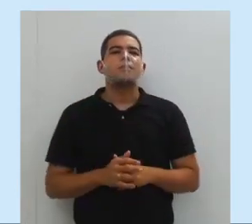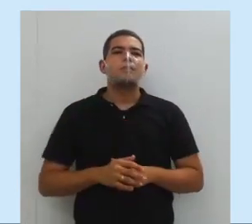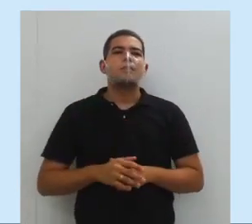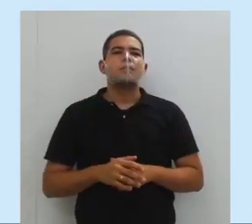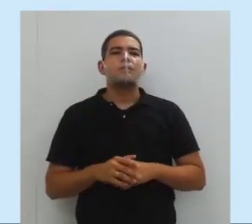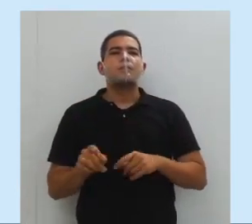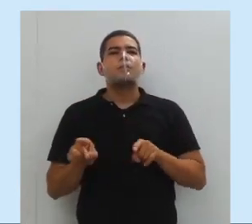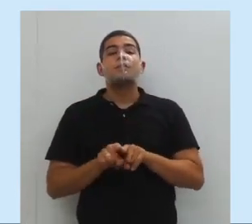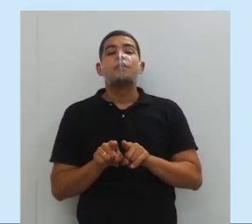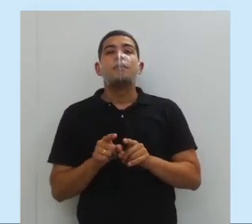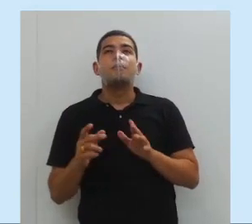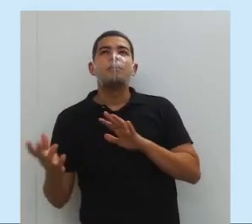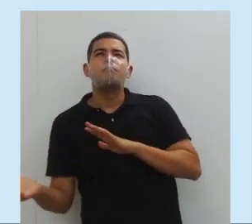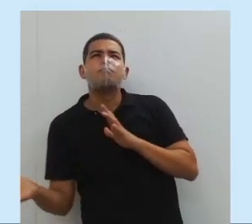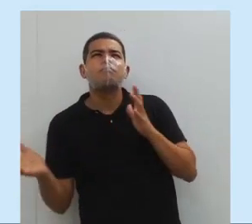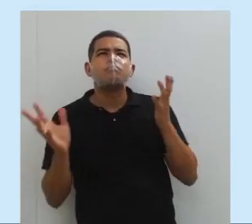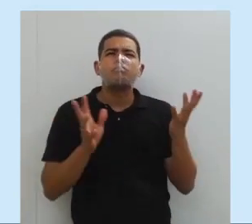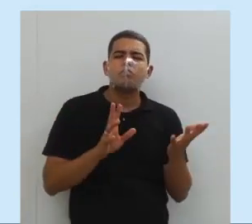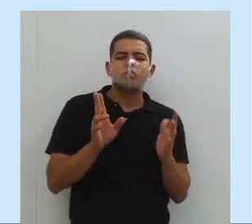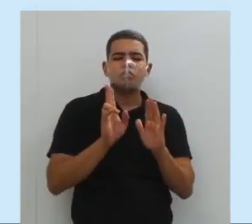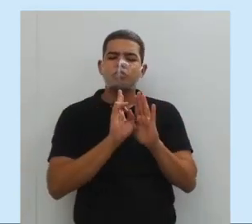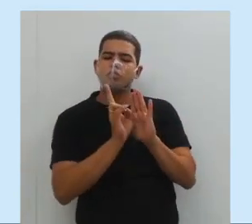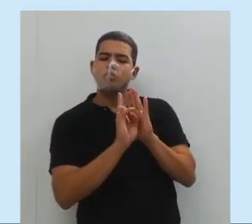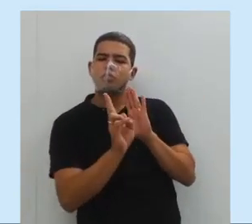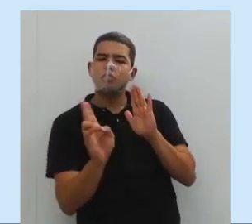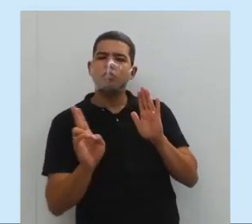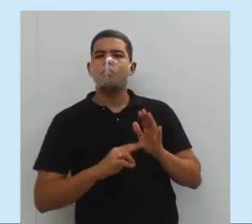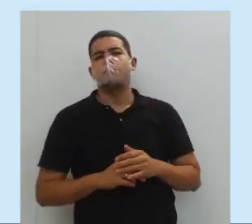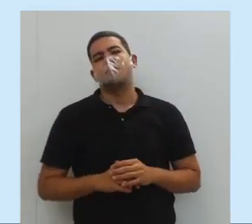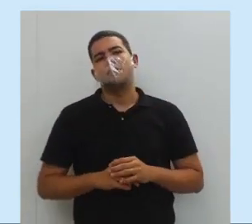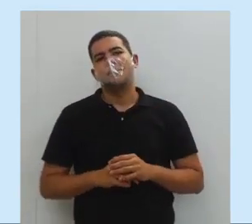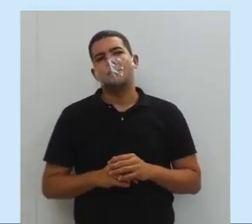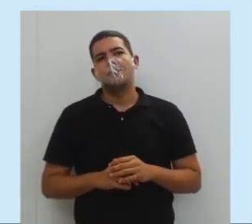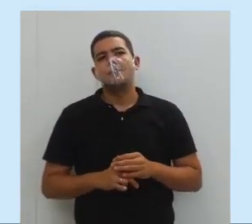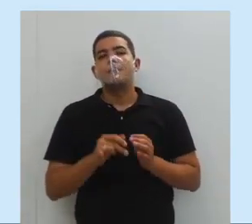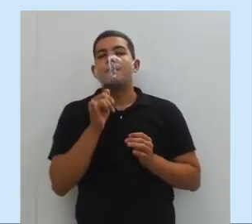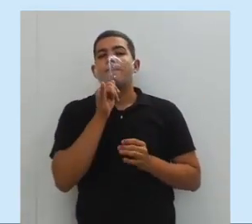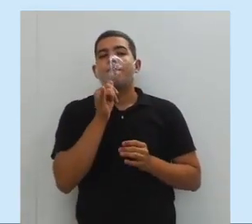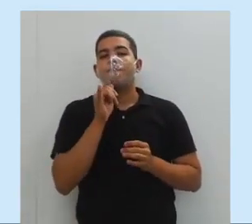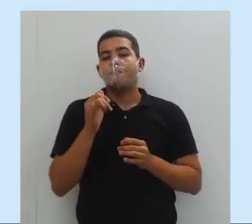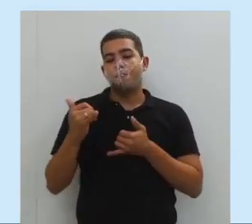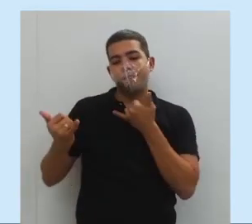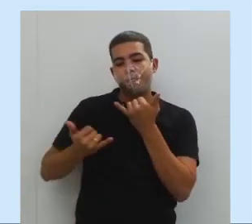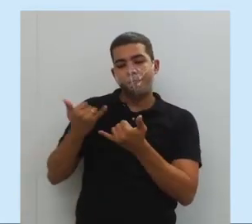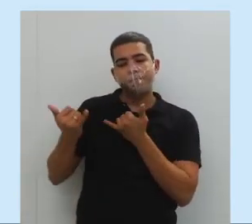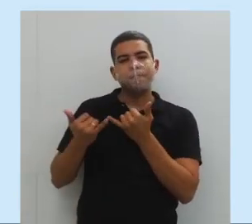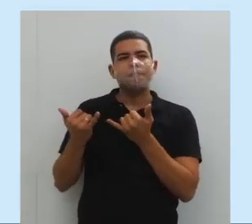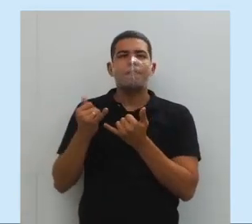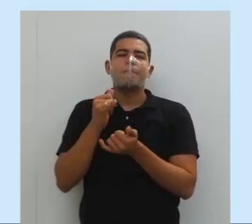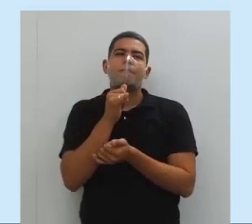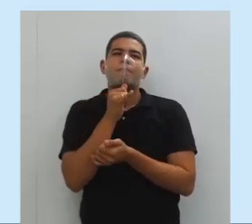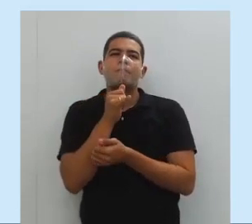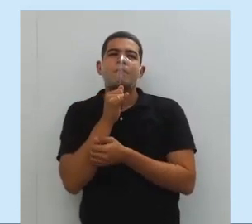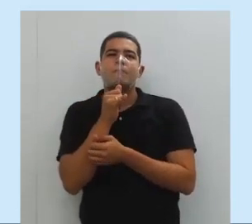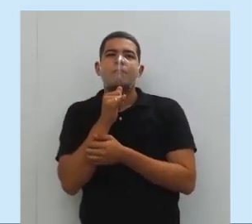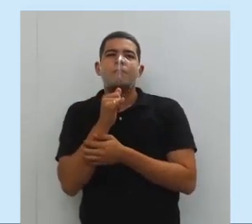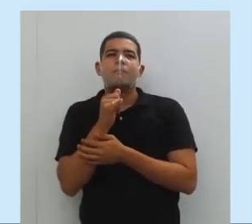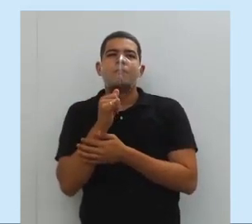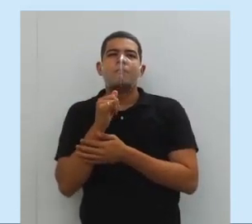dessa flexibilidade também da nomenclatura. Lembra que eu falei para vocês que um mesmo jogo, por